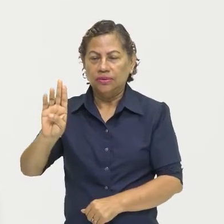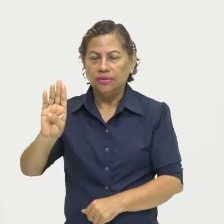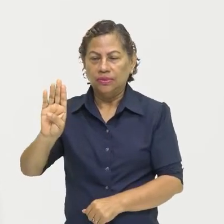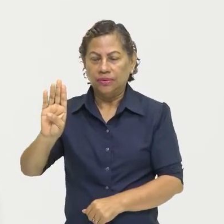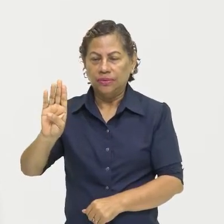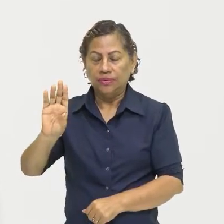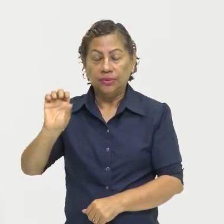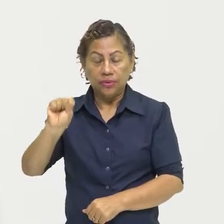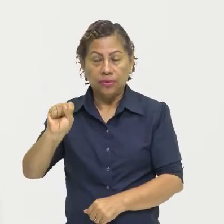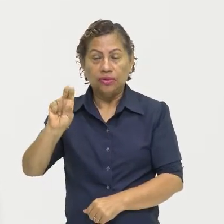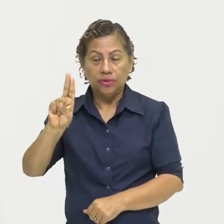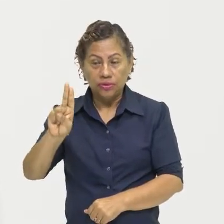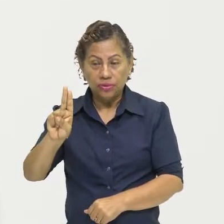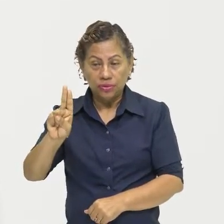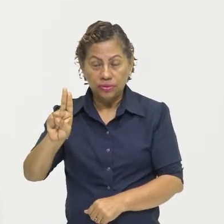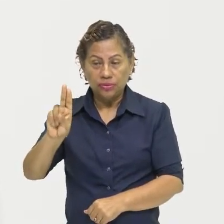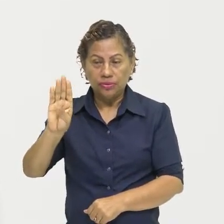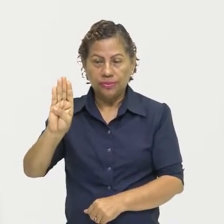acessível.